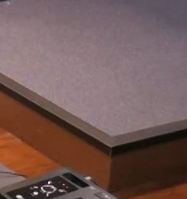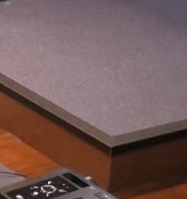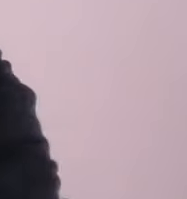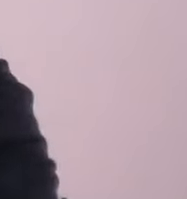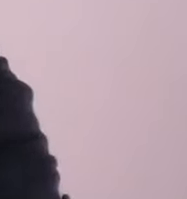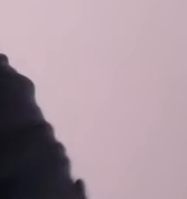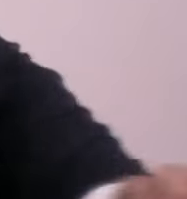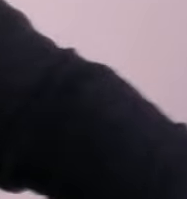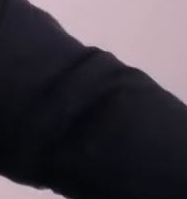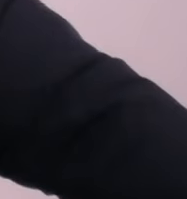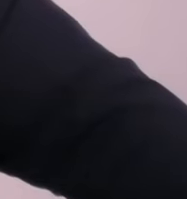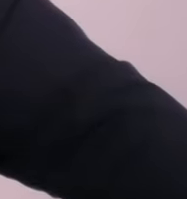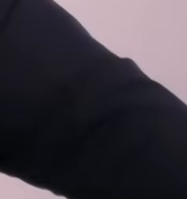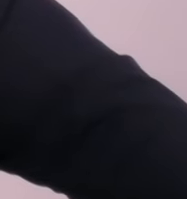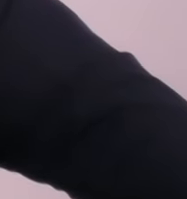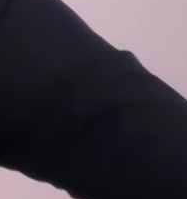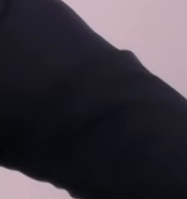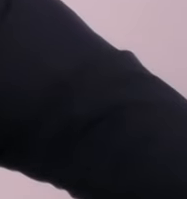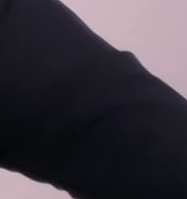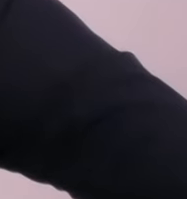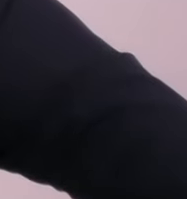Passar a palavra para o Júnior Cruz.